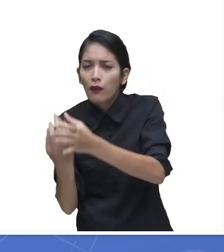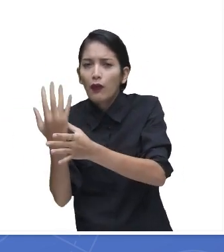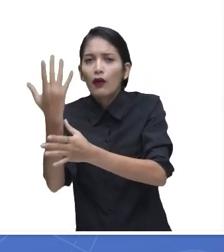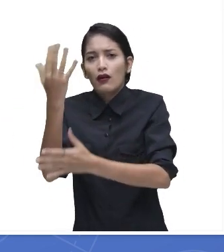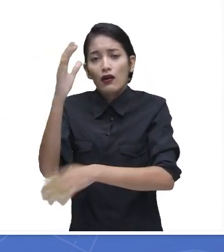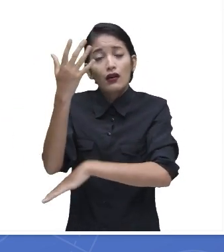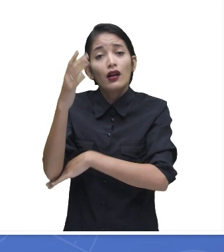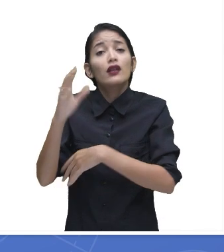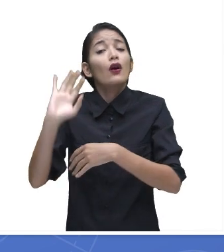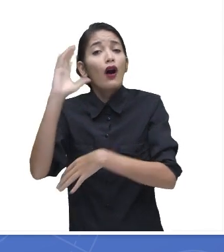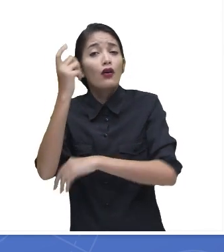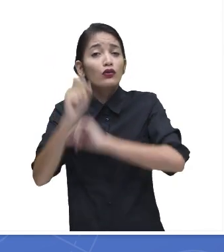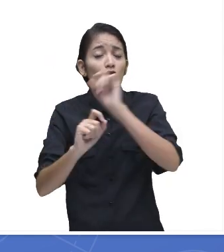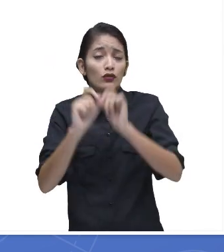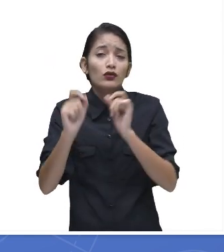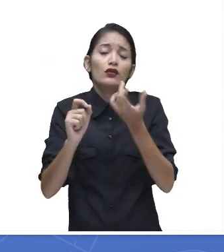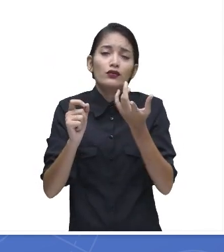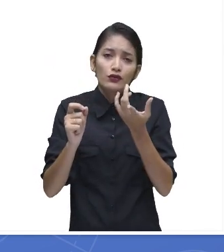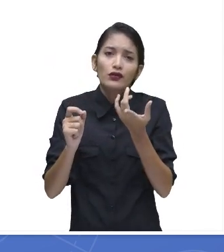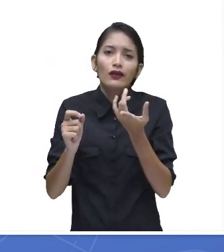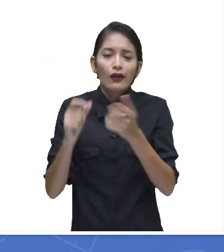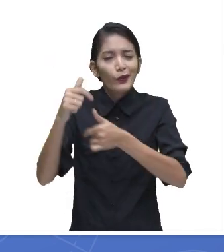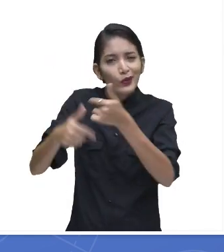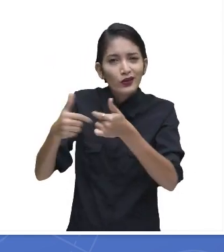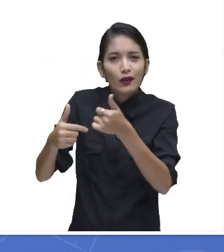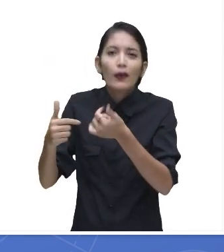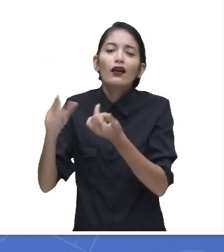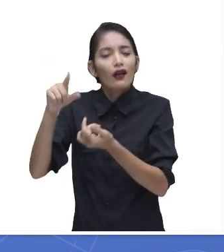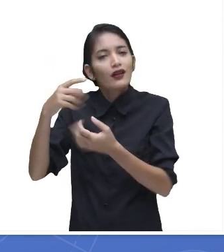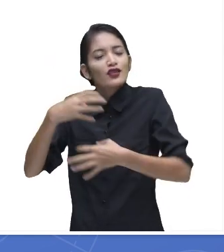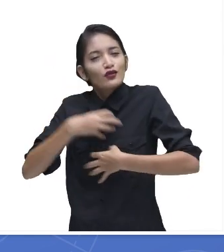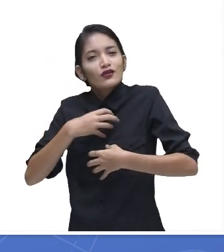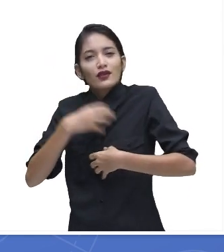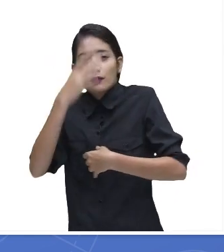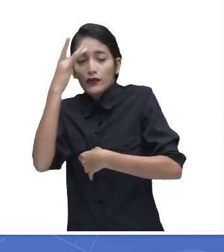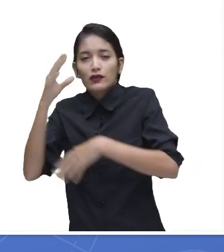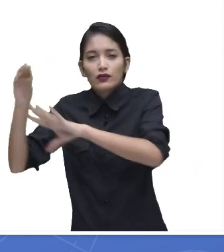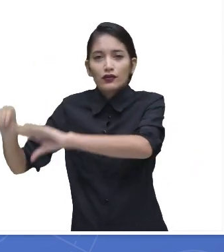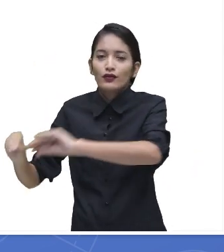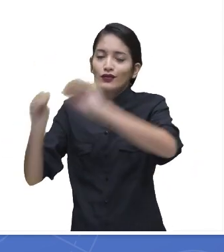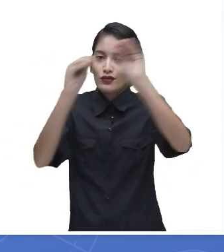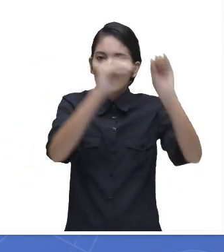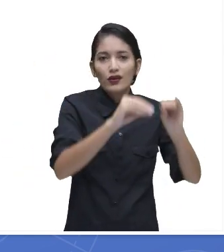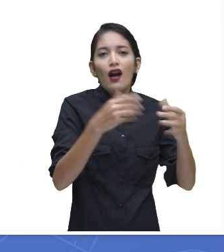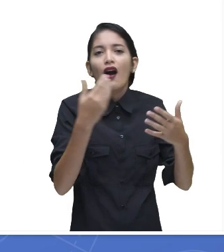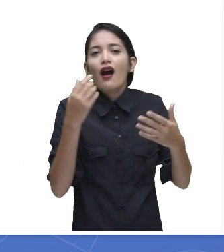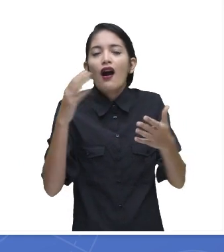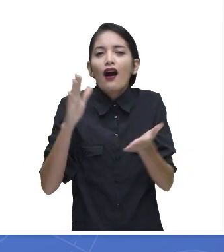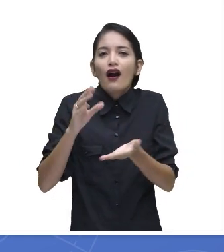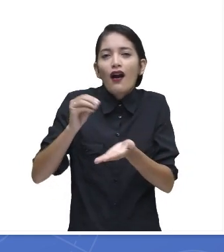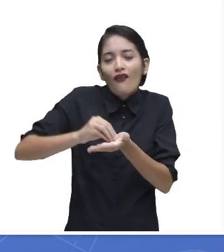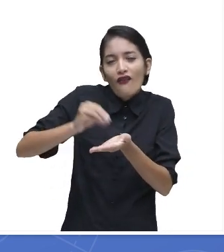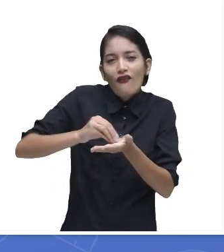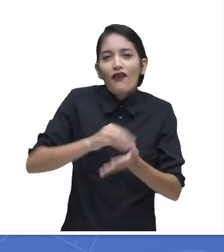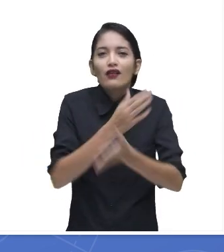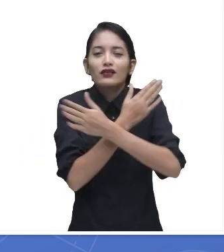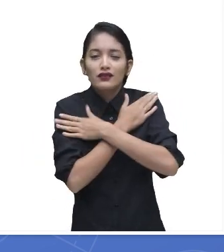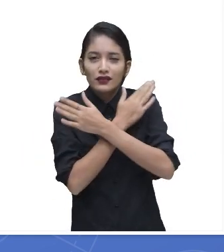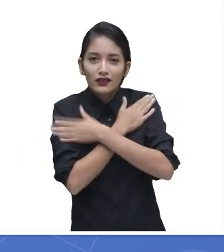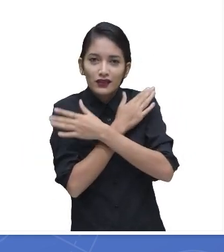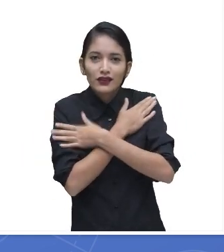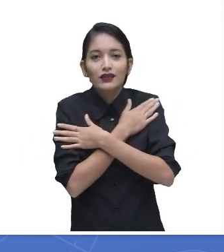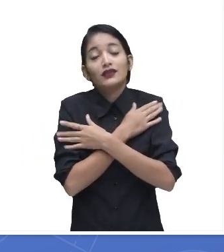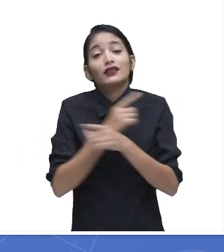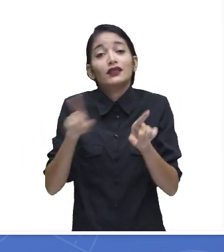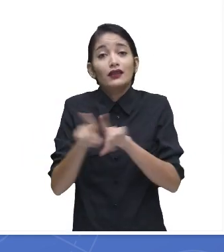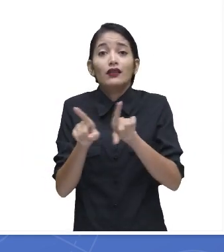esse é o motivo, né, das pessoas saírem do campo pela cidade. Desemprego, isso acaba causando desemprego, piora na qualidade